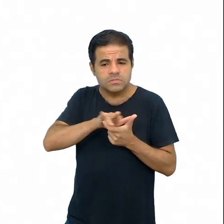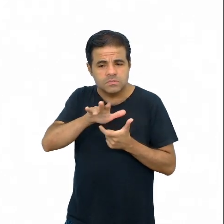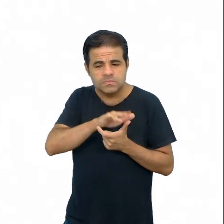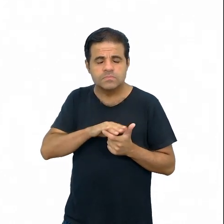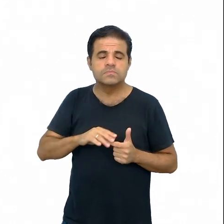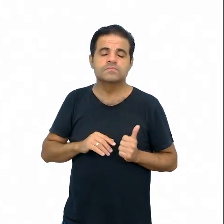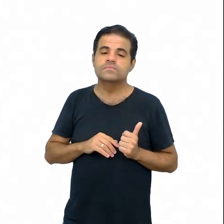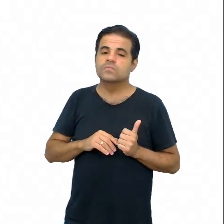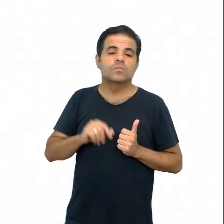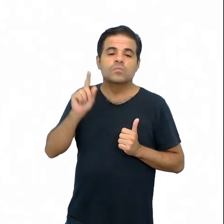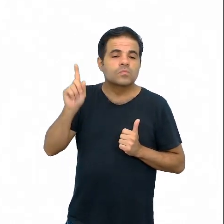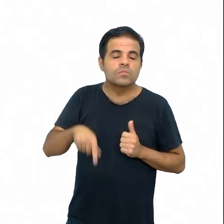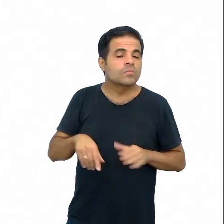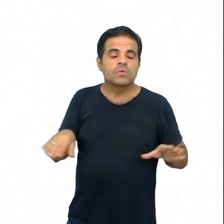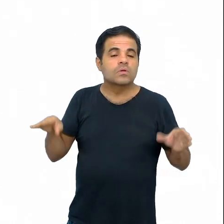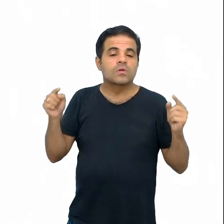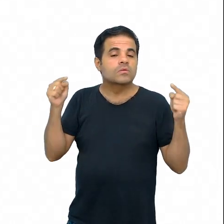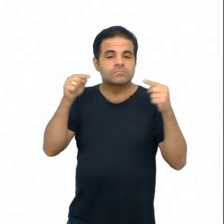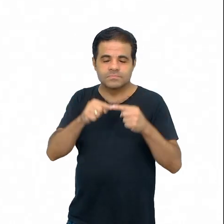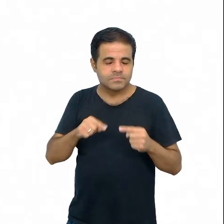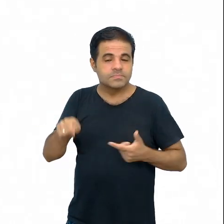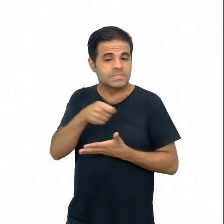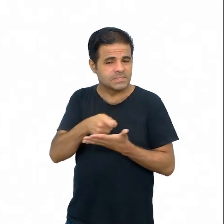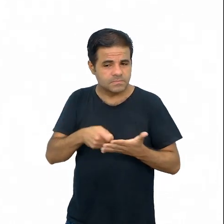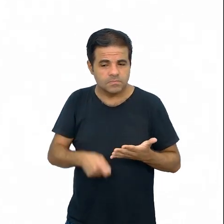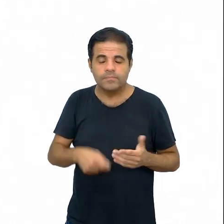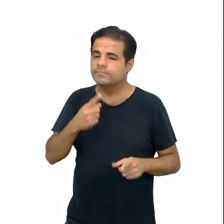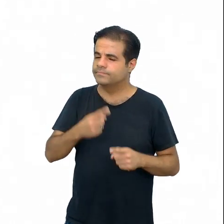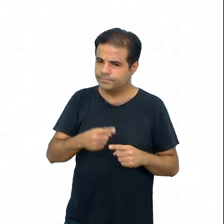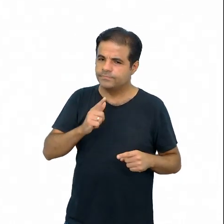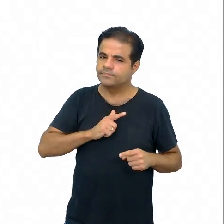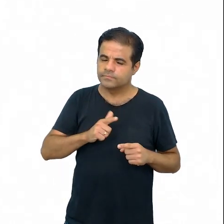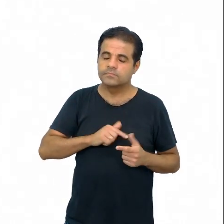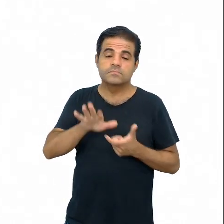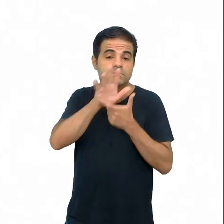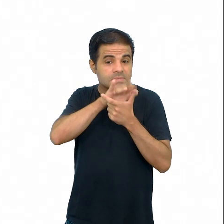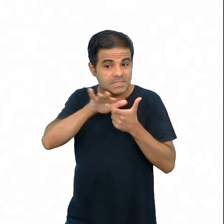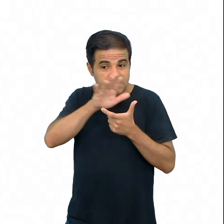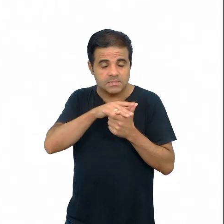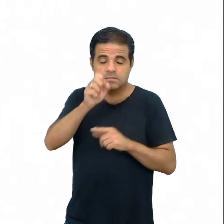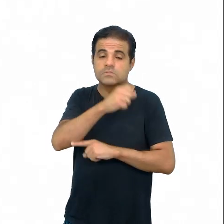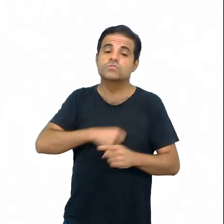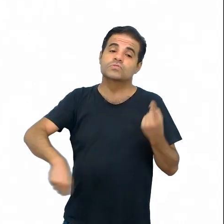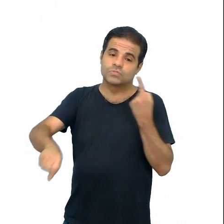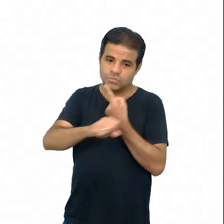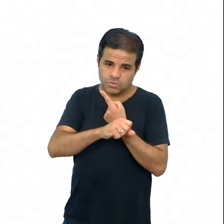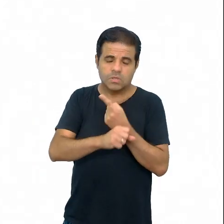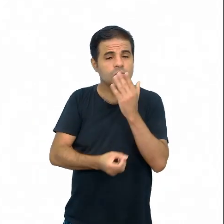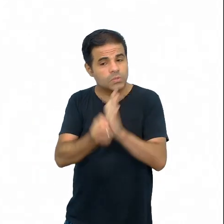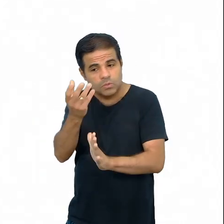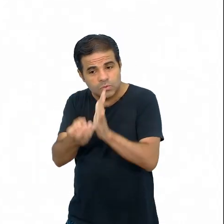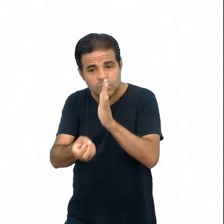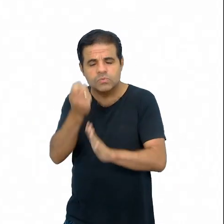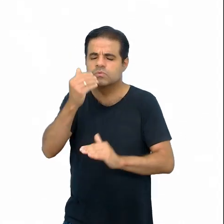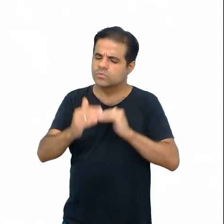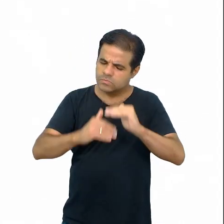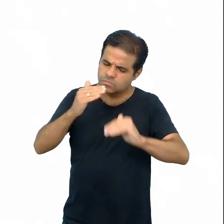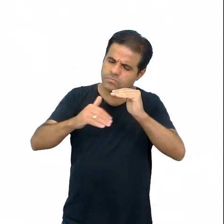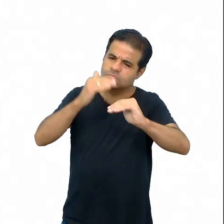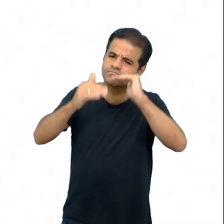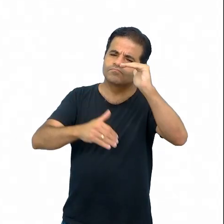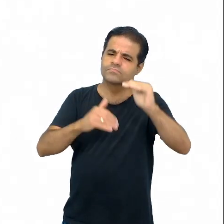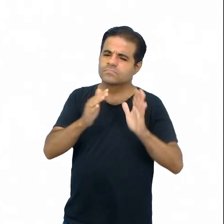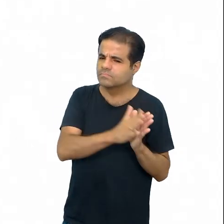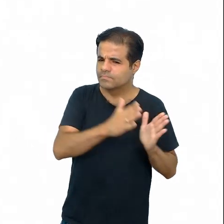letramento não é equivalente à aquisição da escrita, porque existem também letramentos sociais que surgem e se desenvolvem